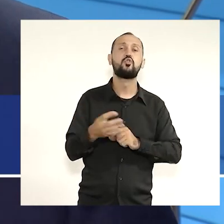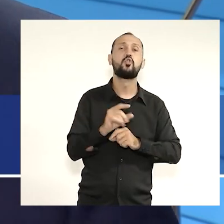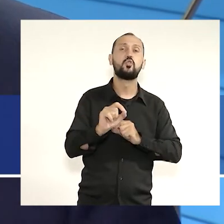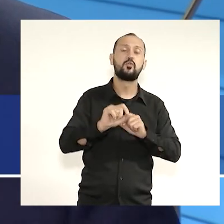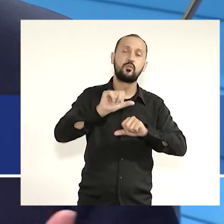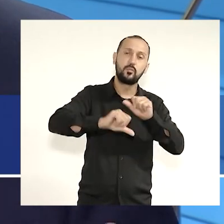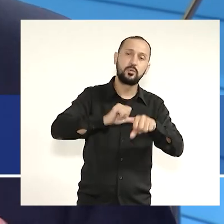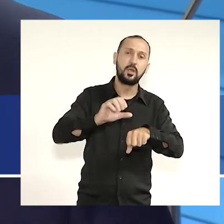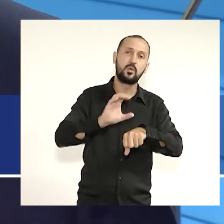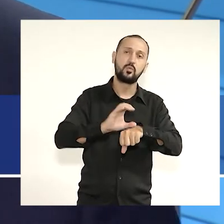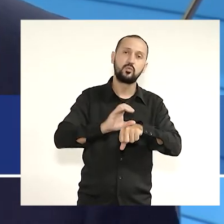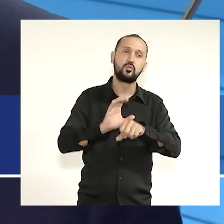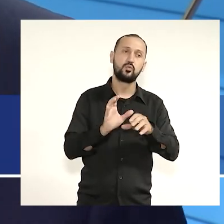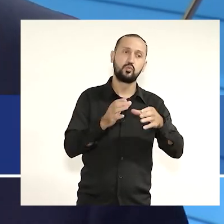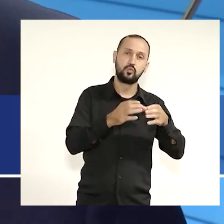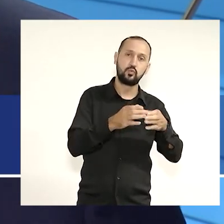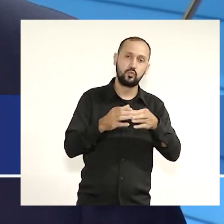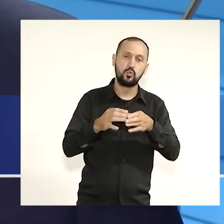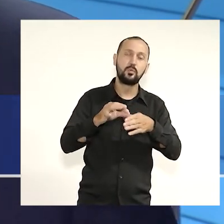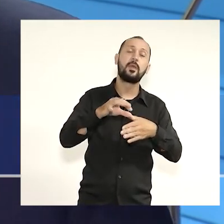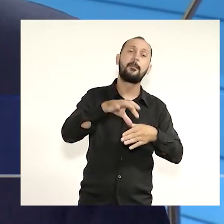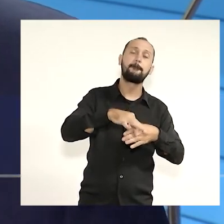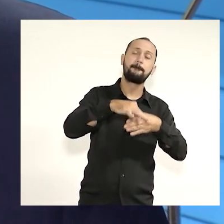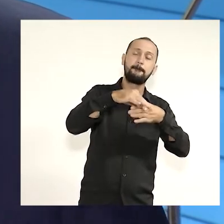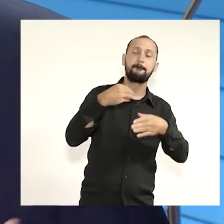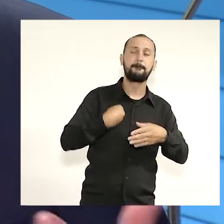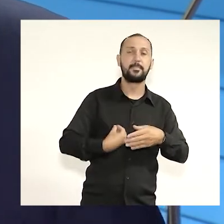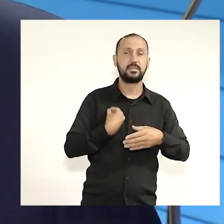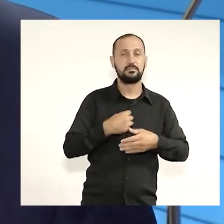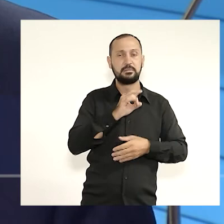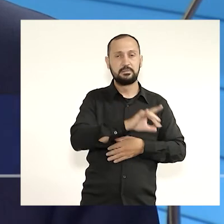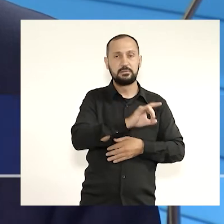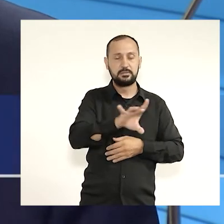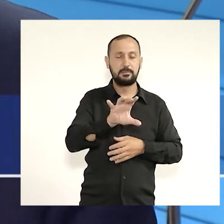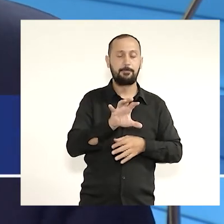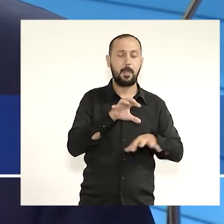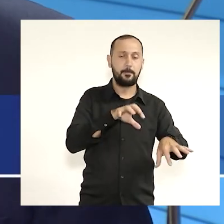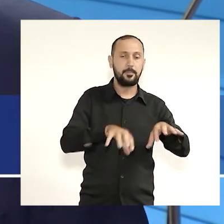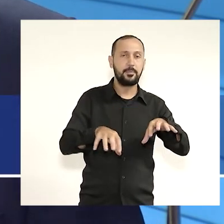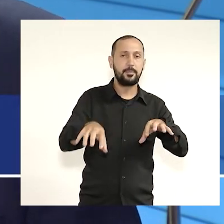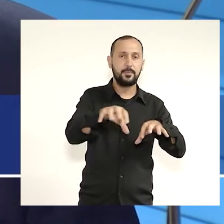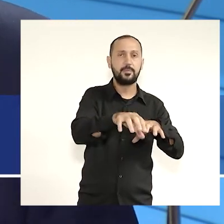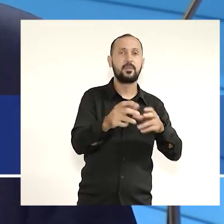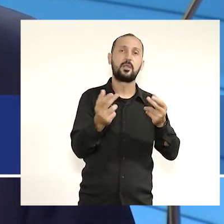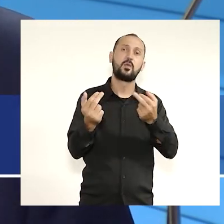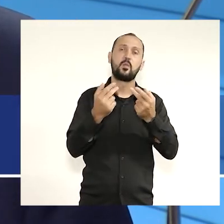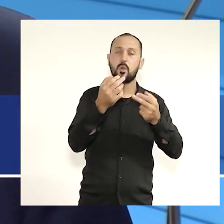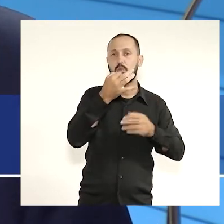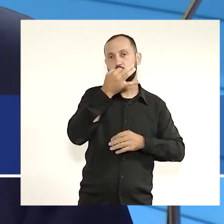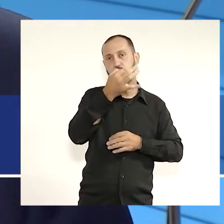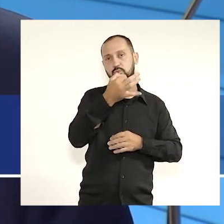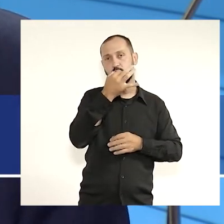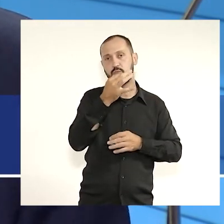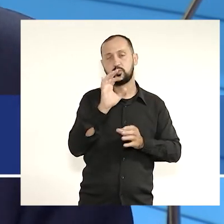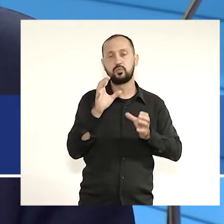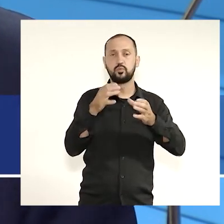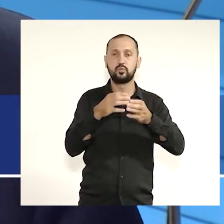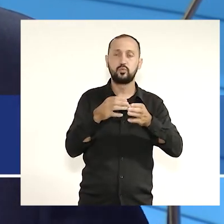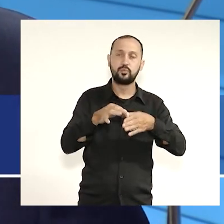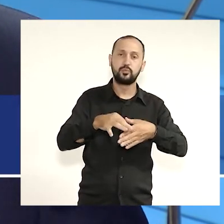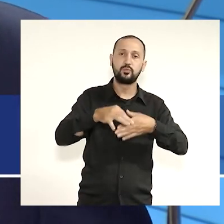refazer a constituição ou não dos blocos, das lideranças partidárias, das lideranças de blocos, assim como também as indicações